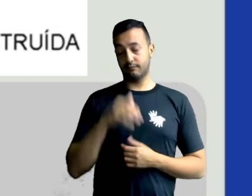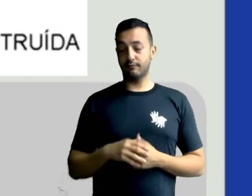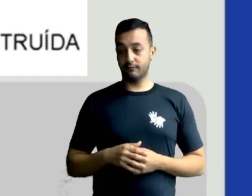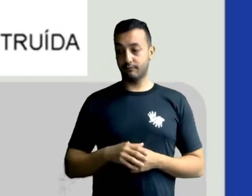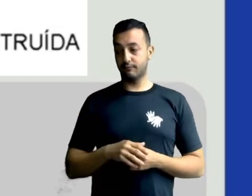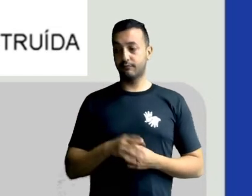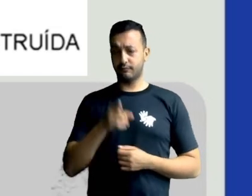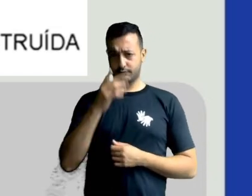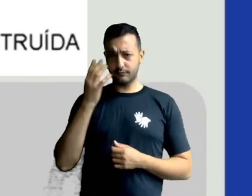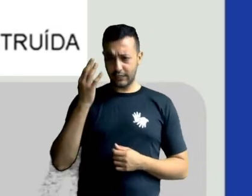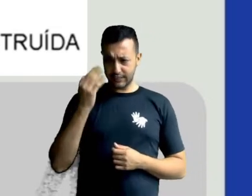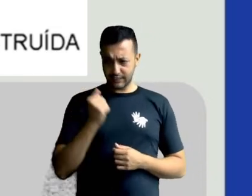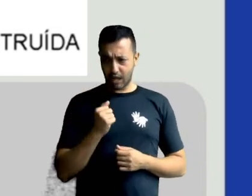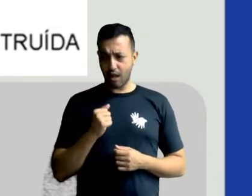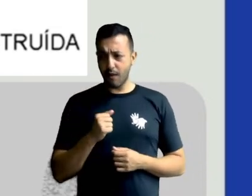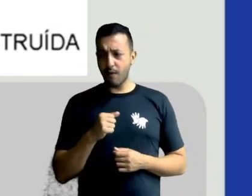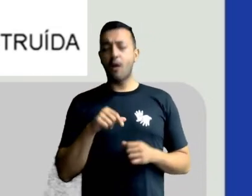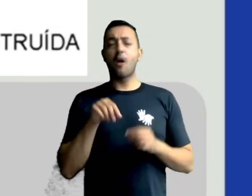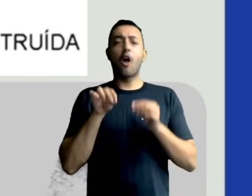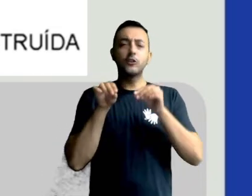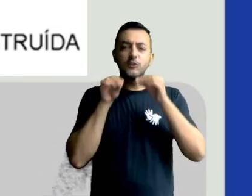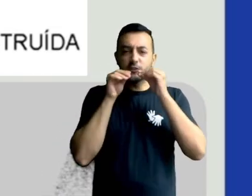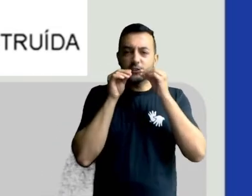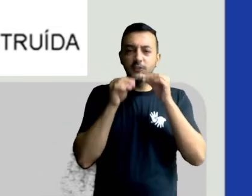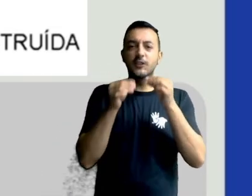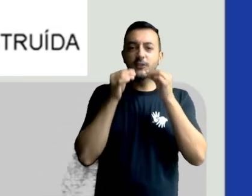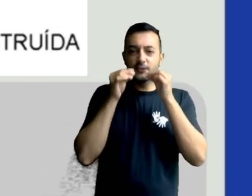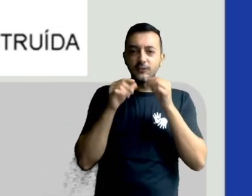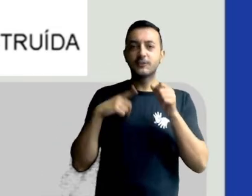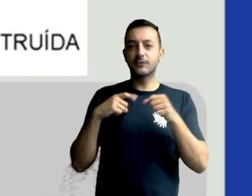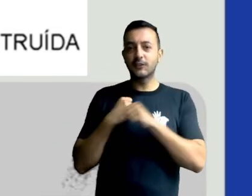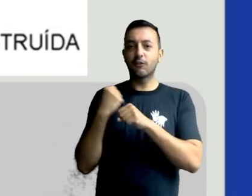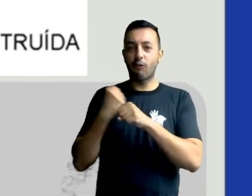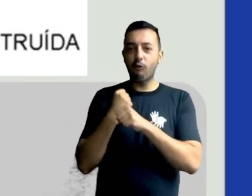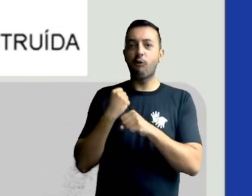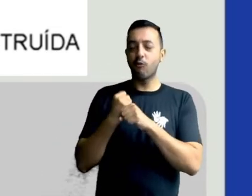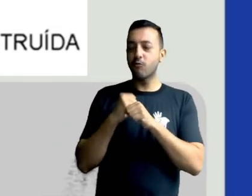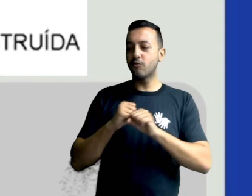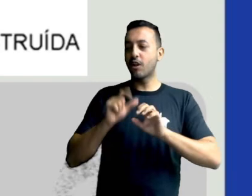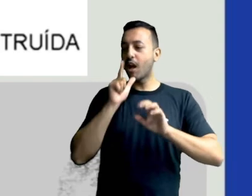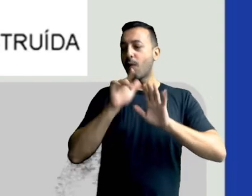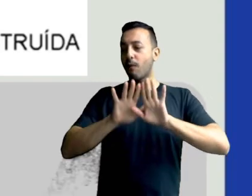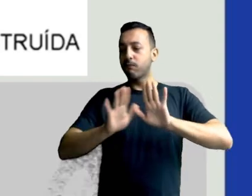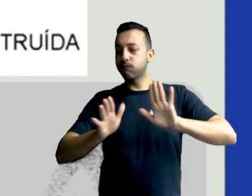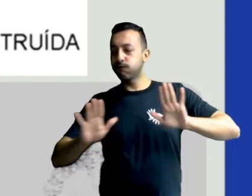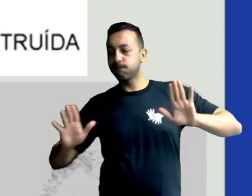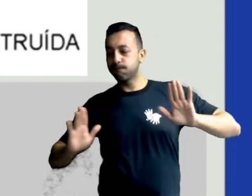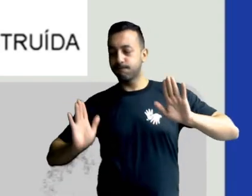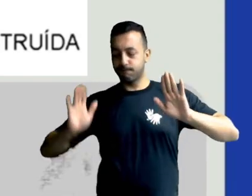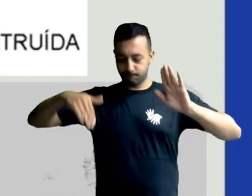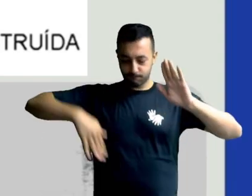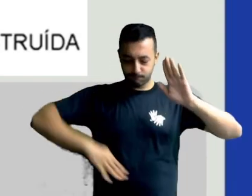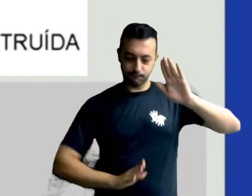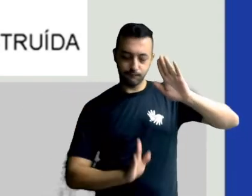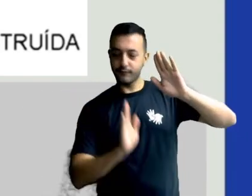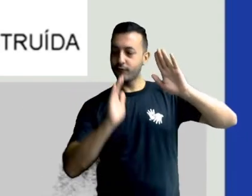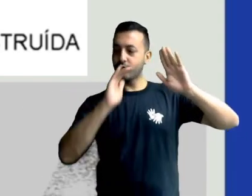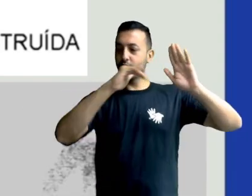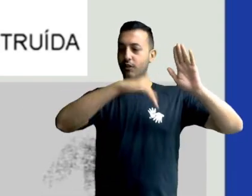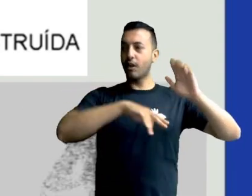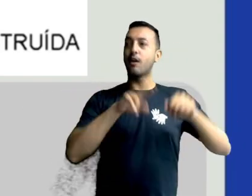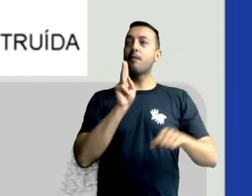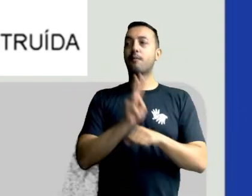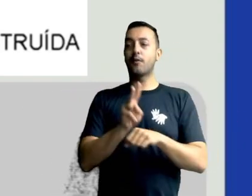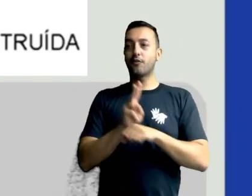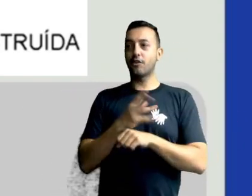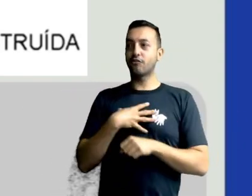curiosidade aqui. Você sabia que os castores constroem barragens com entradas submersas para proteger-se